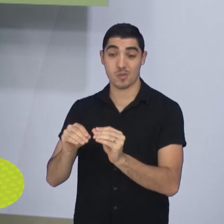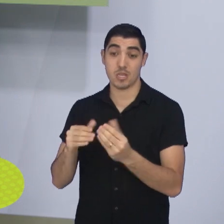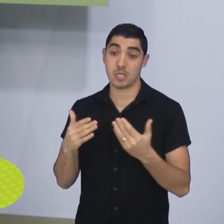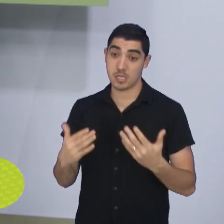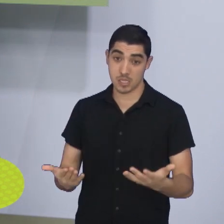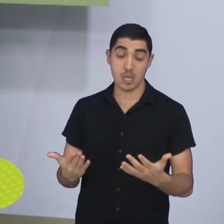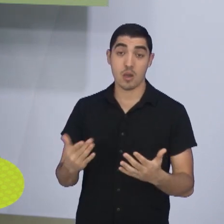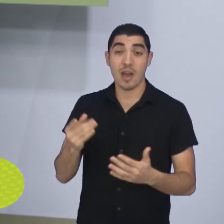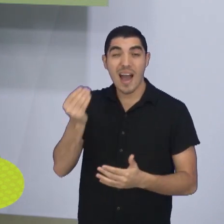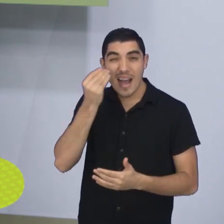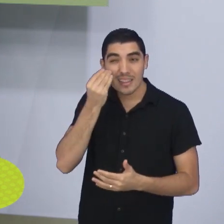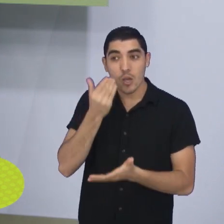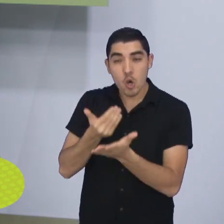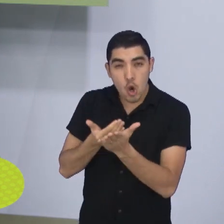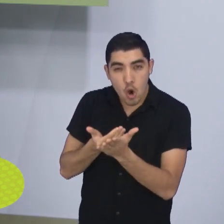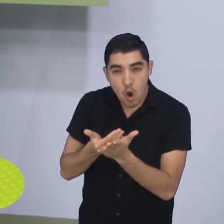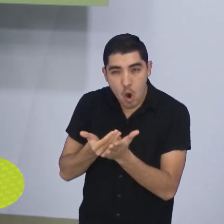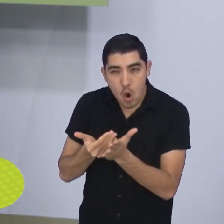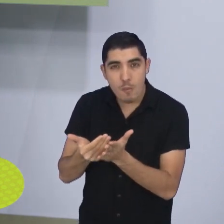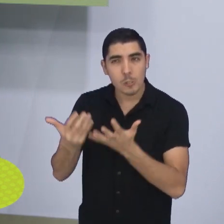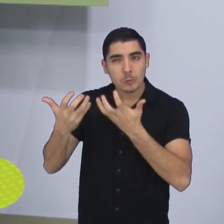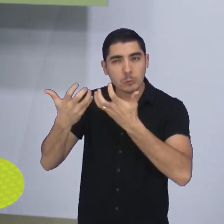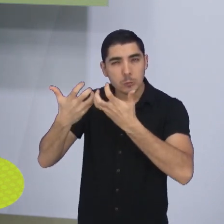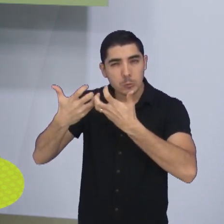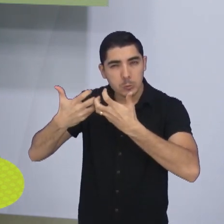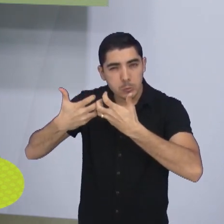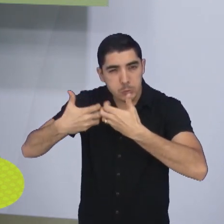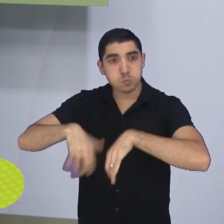até pegar um pouquinho de